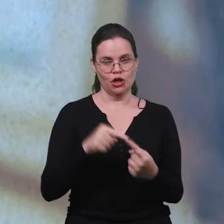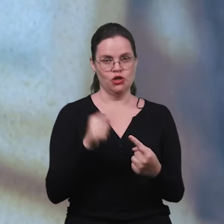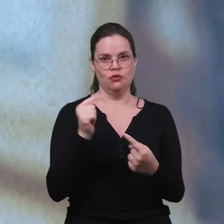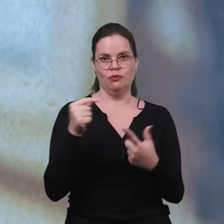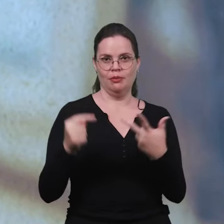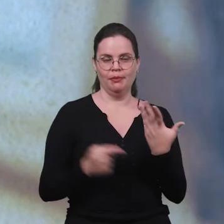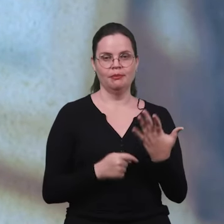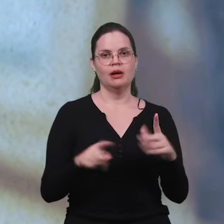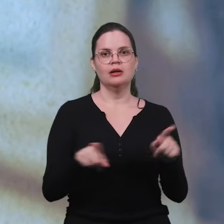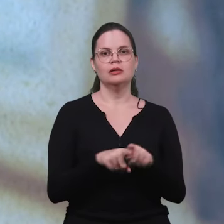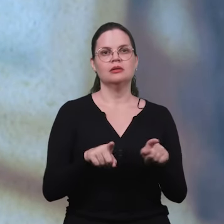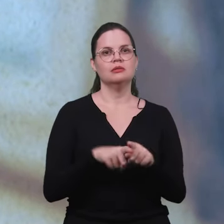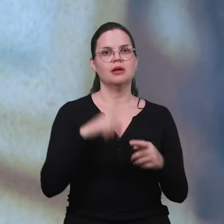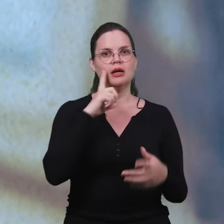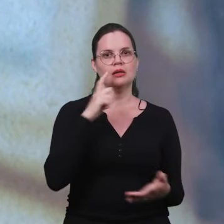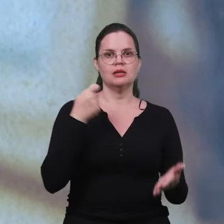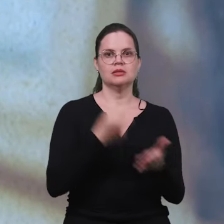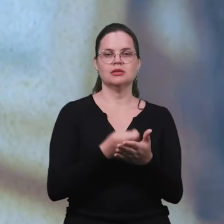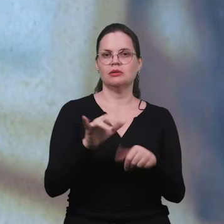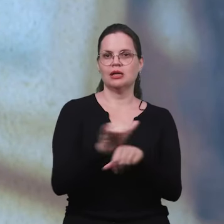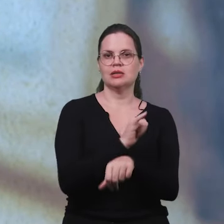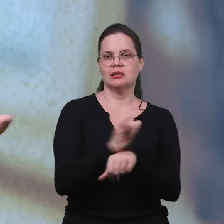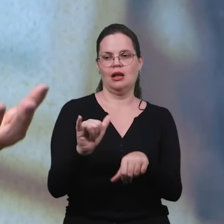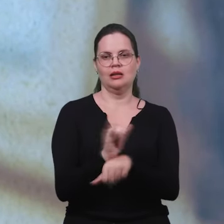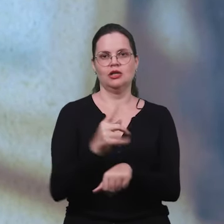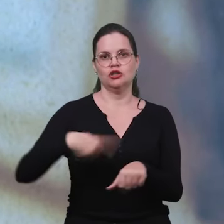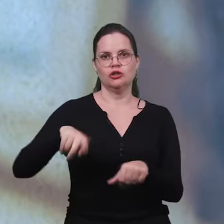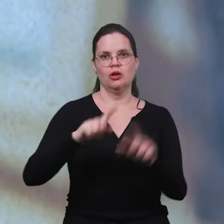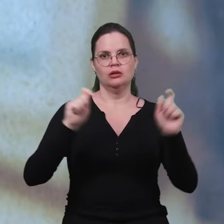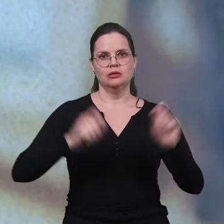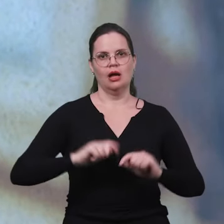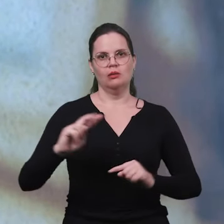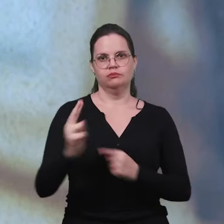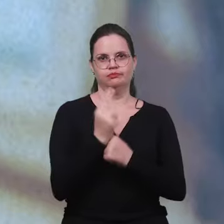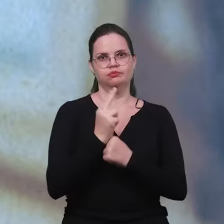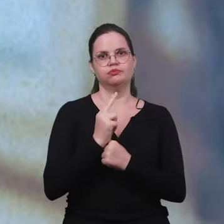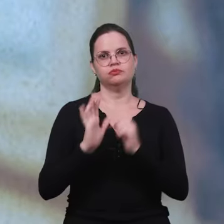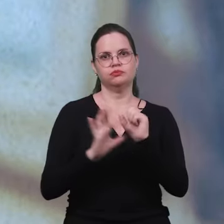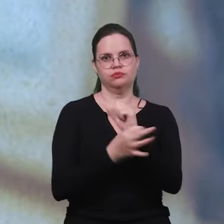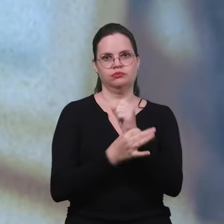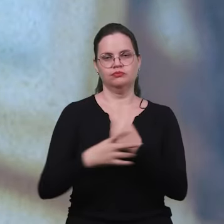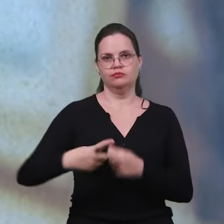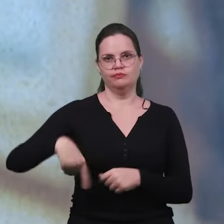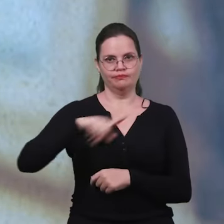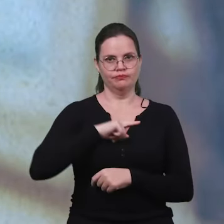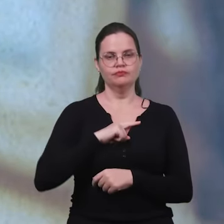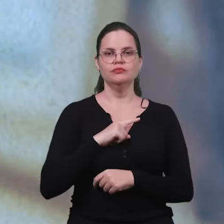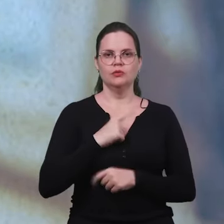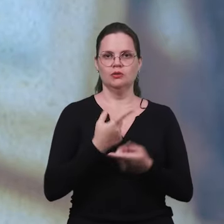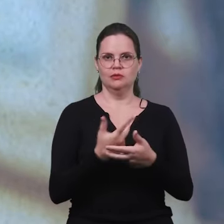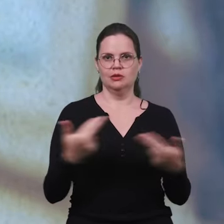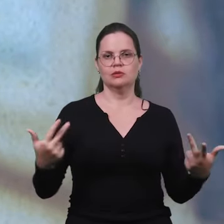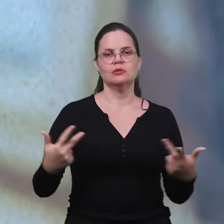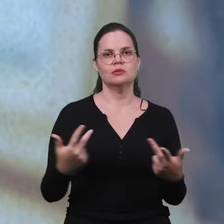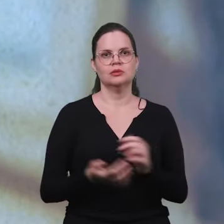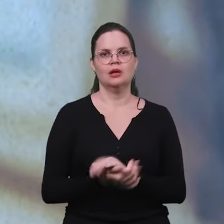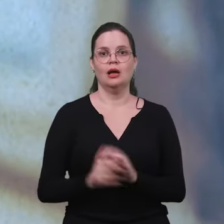objetivos e a escolha das ferramentas, das estratégias que vão trazer proteção para o seu patrimônio, né? E aí, a partir